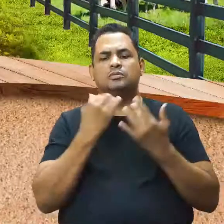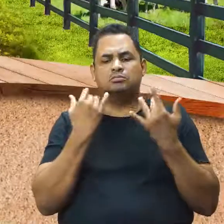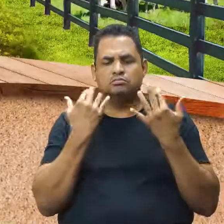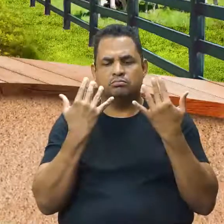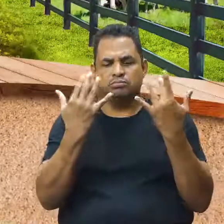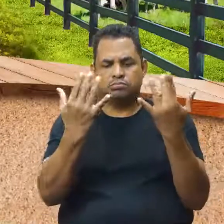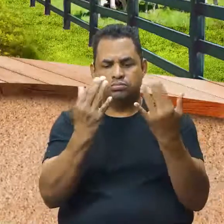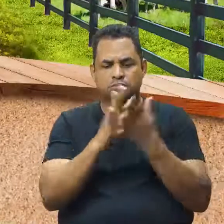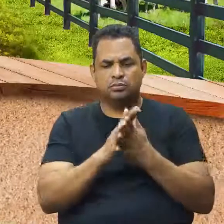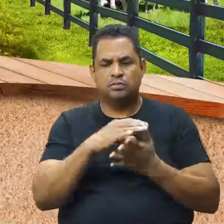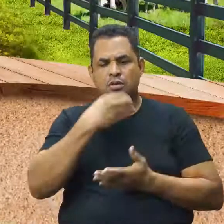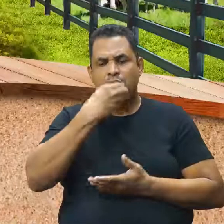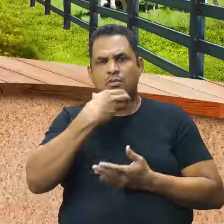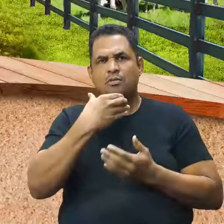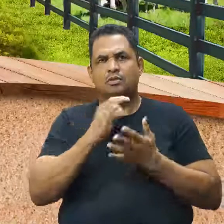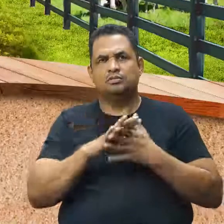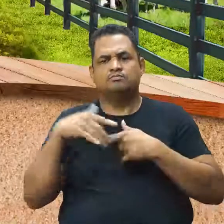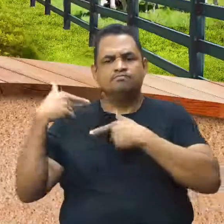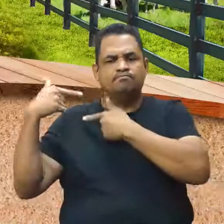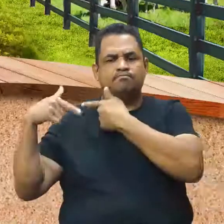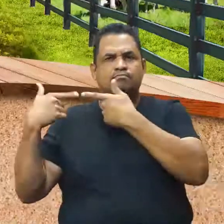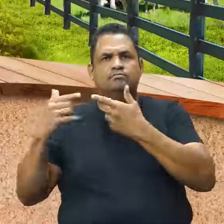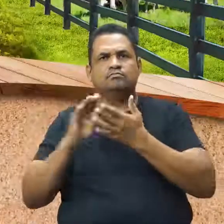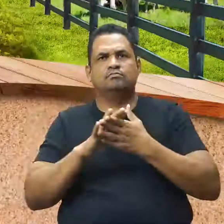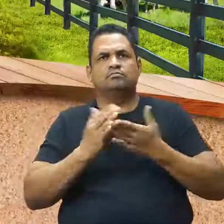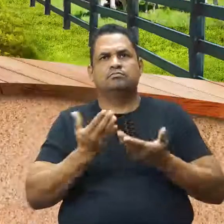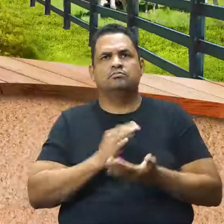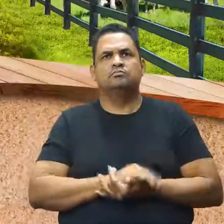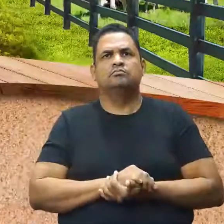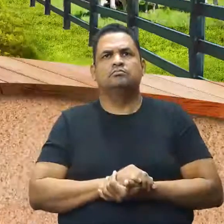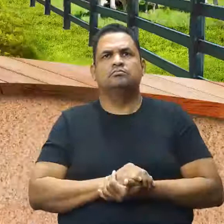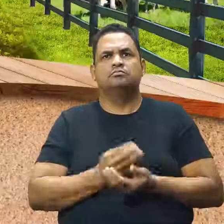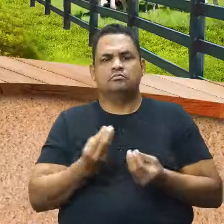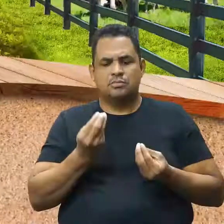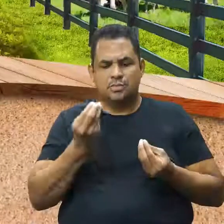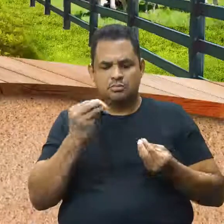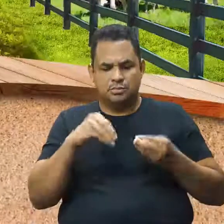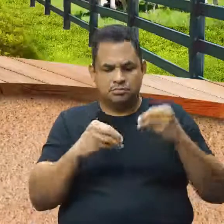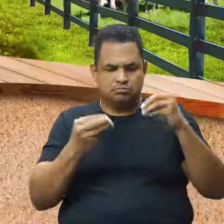pomares tradicionais? São aqueles pomares que a gente planta.